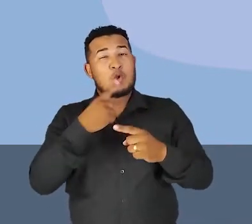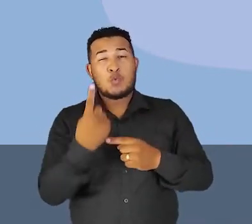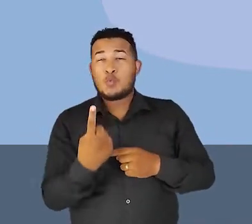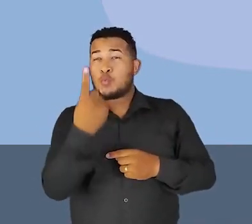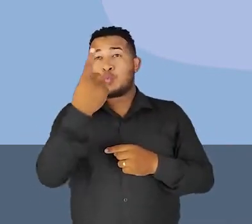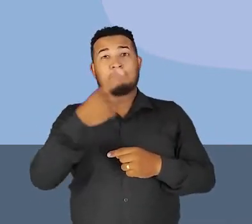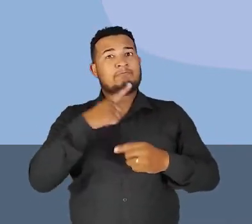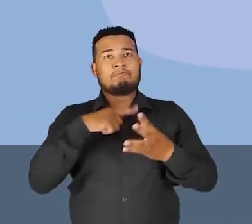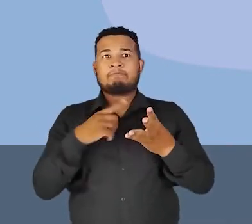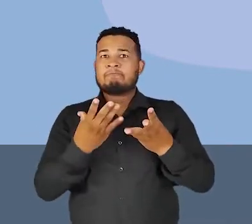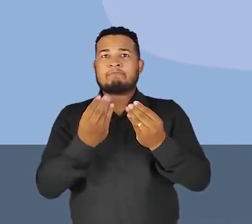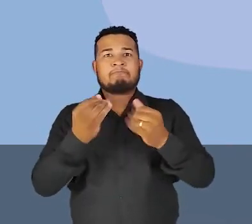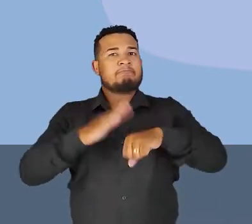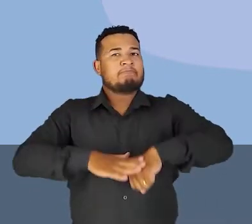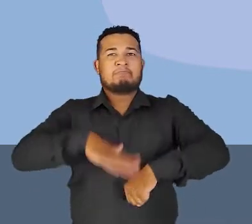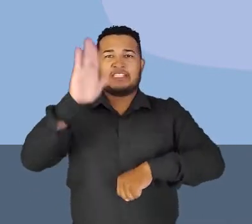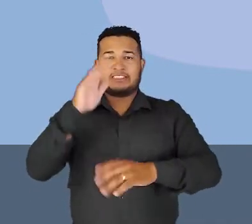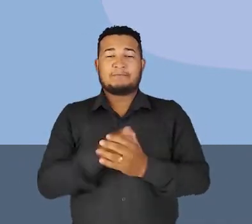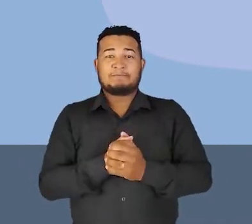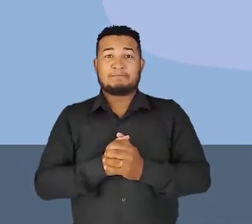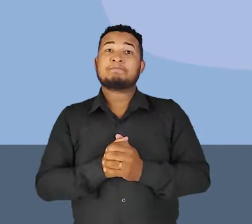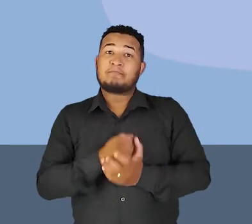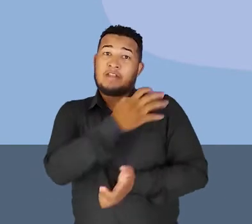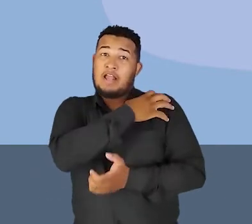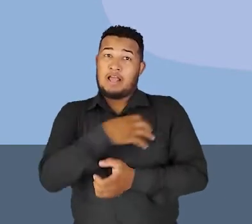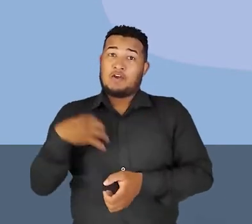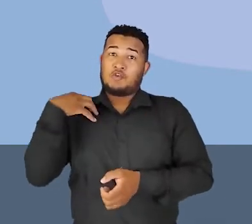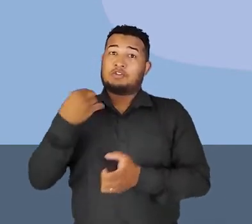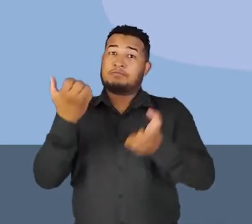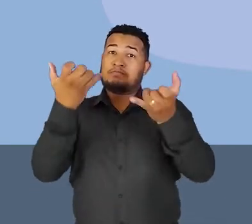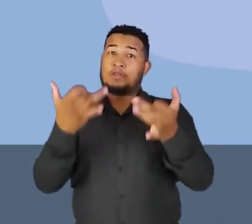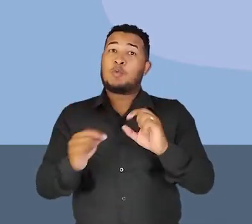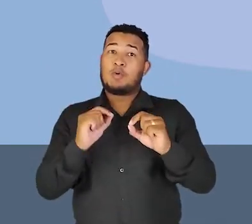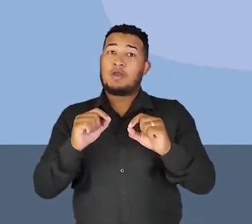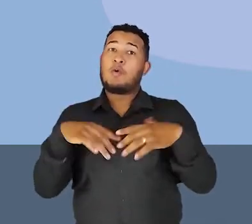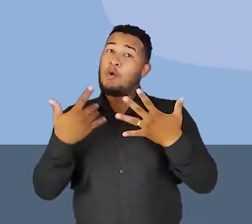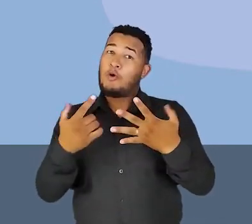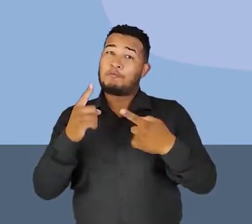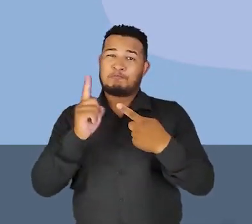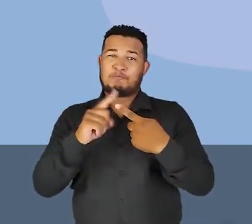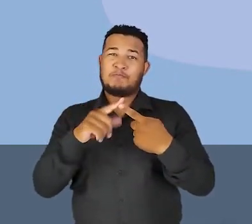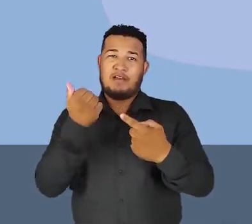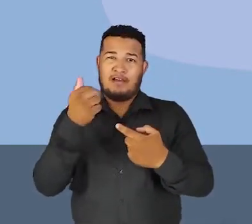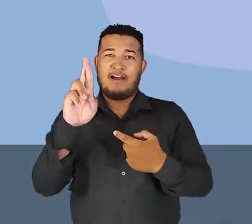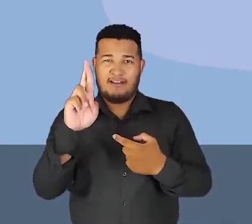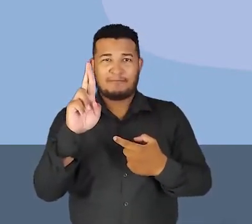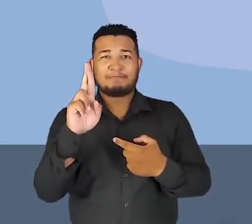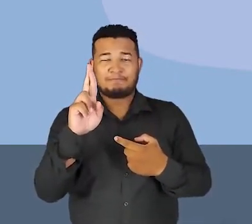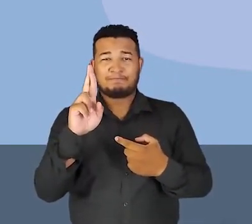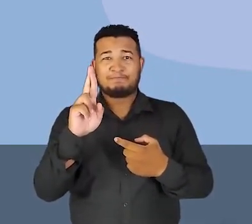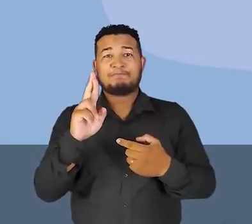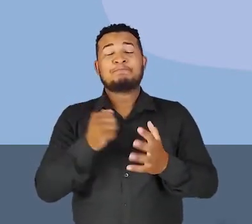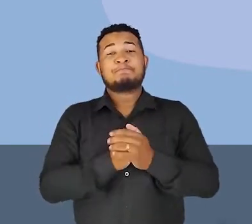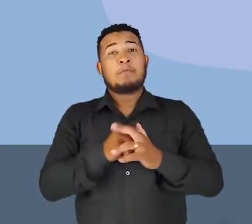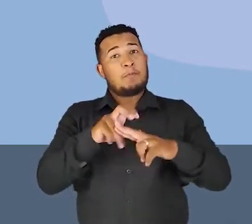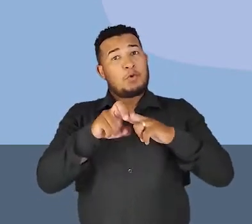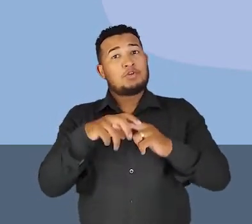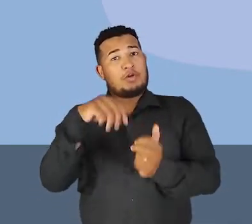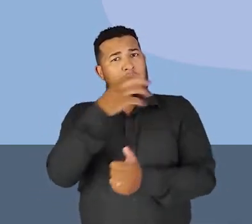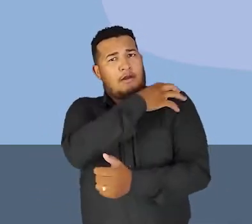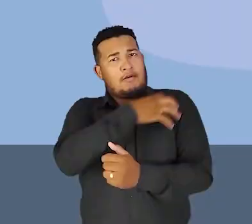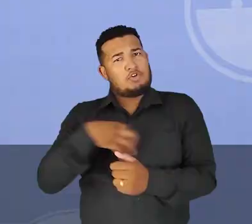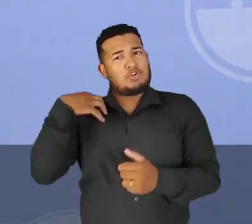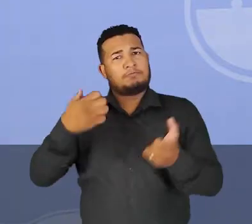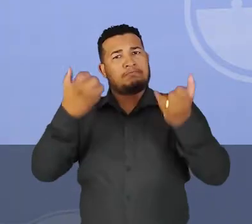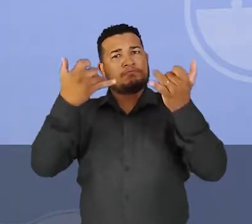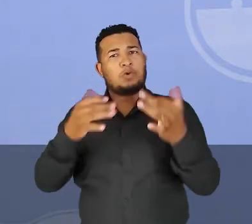em excesso. E neste caso, segundo Aristóteles, o excesso seria o ar. Então, segundo Aristóteles, o